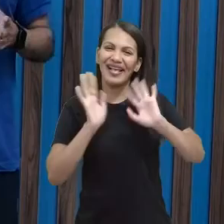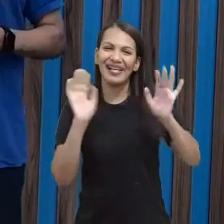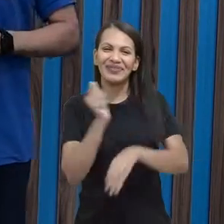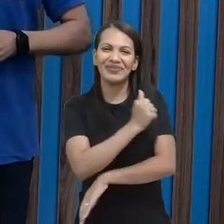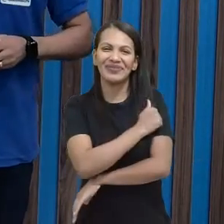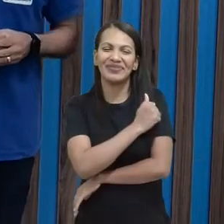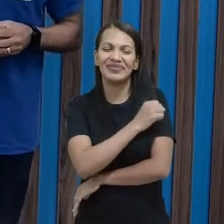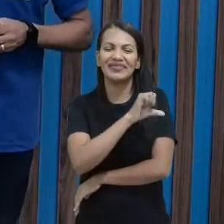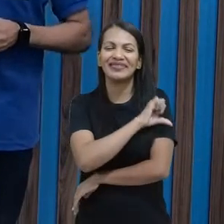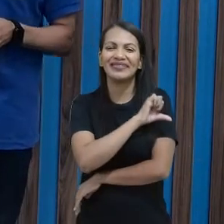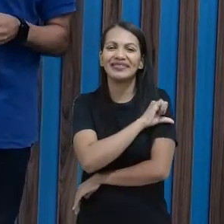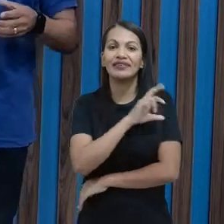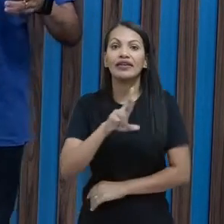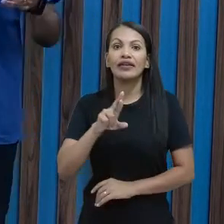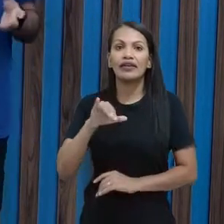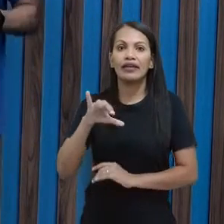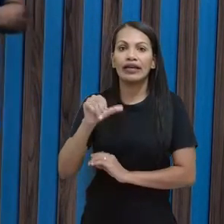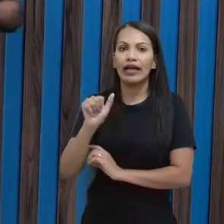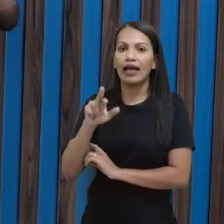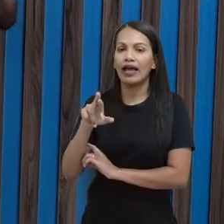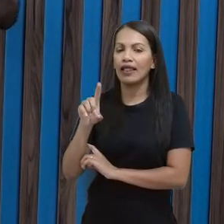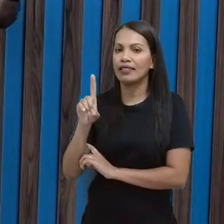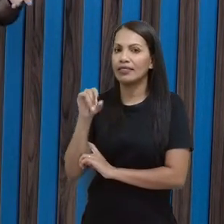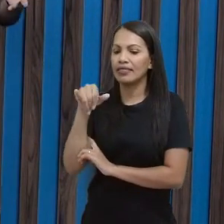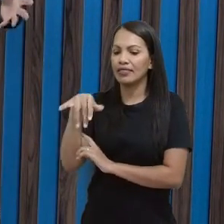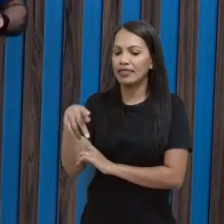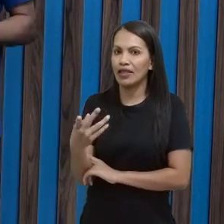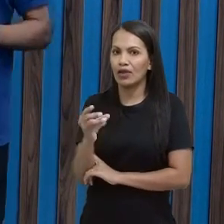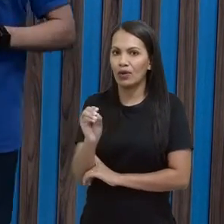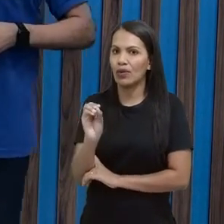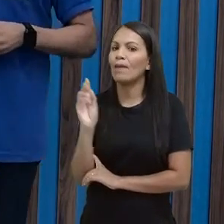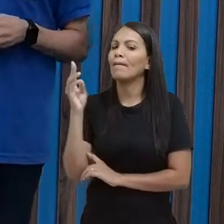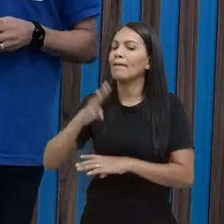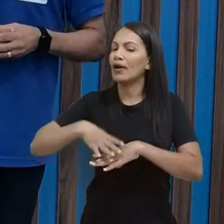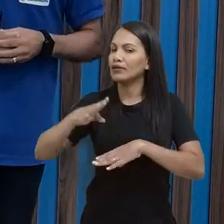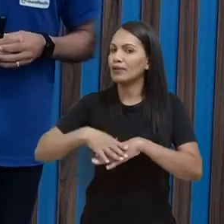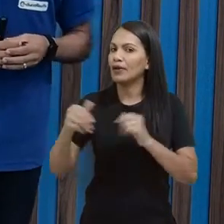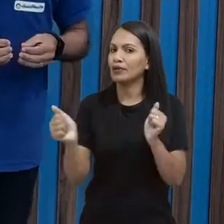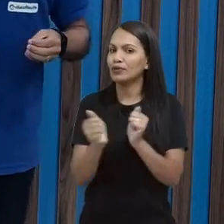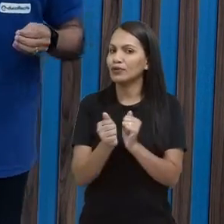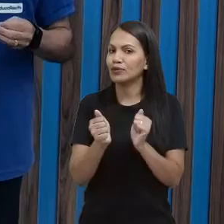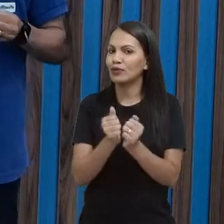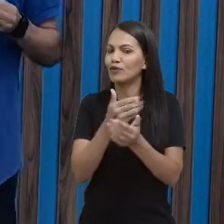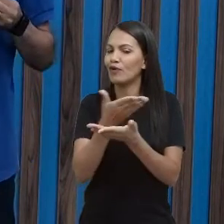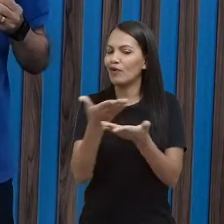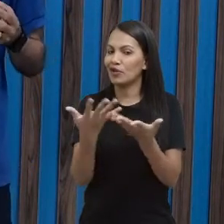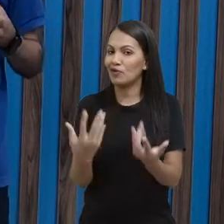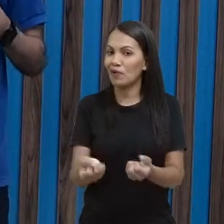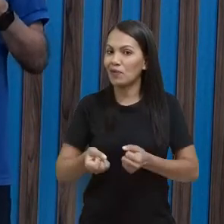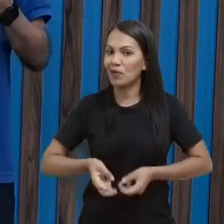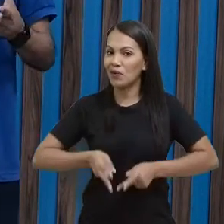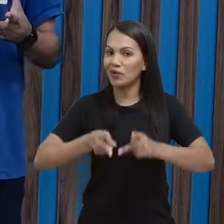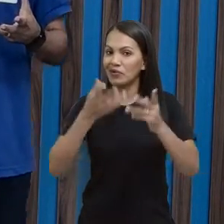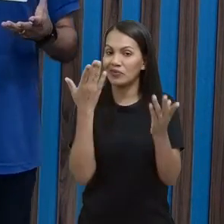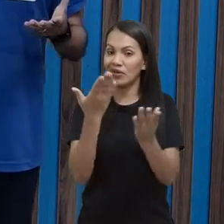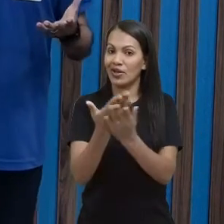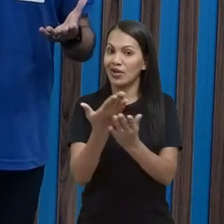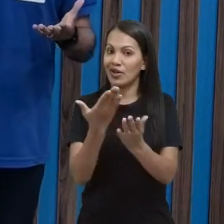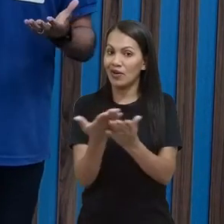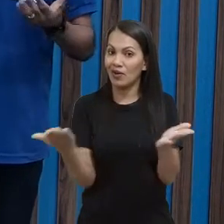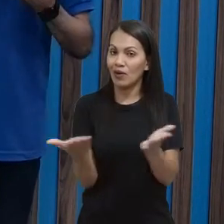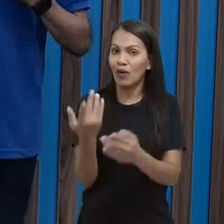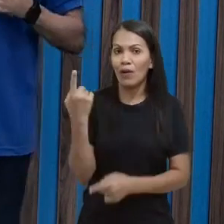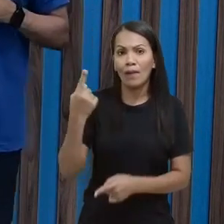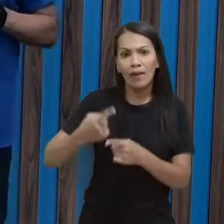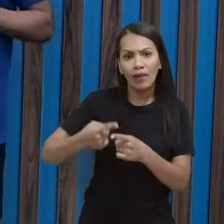ano, Ricardinho Matemática na área, mais uma vez com vocês, exatamente. Vamos dar continuidade à nossa aula,